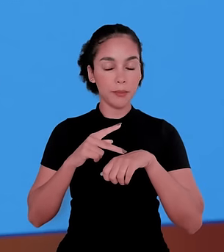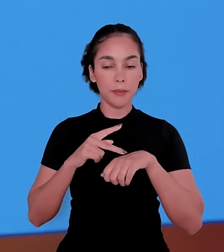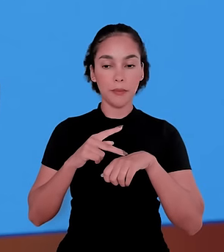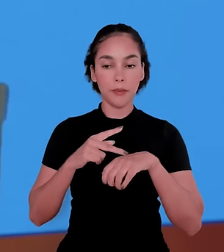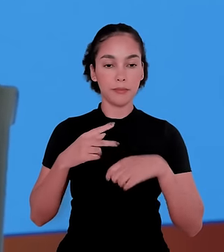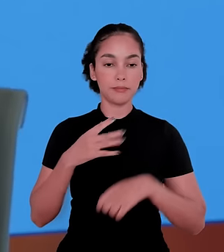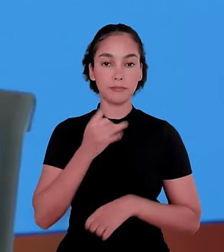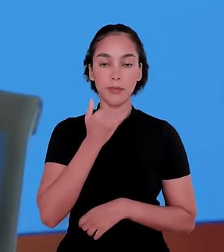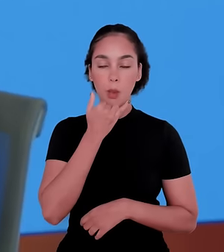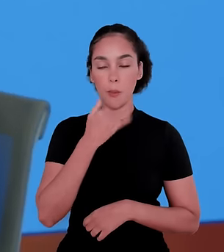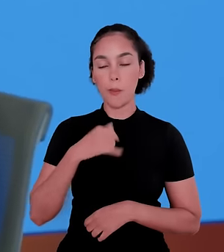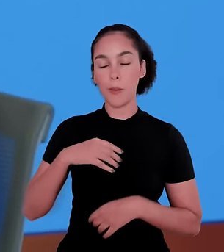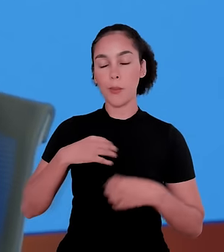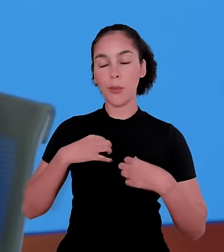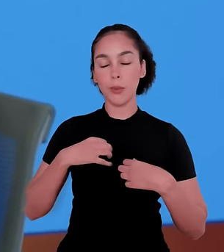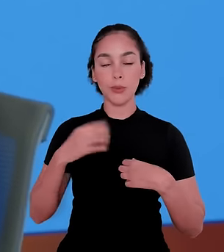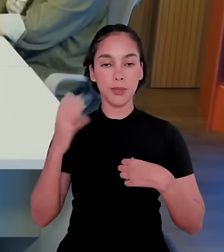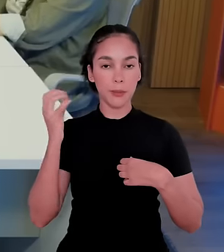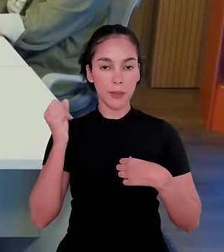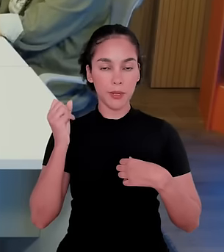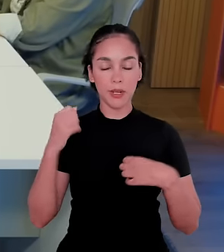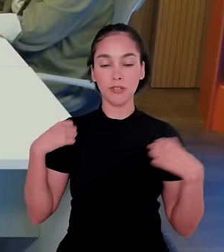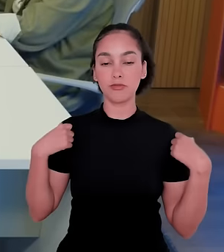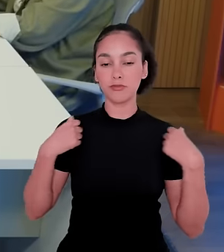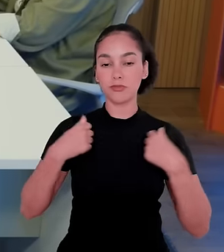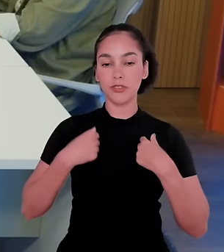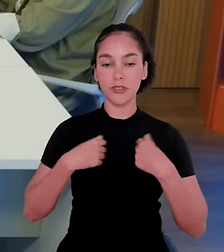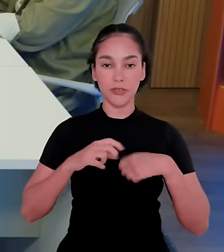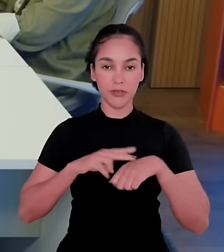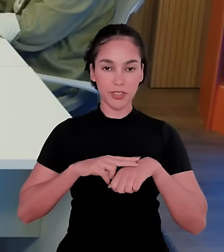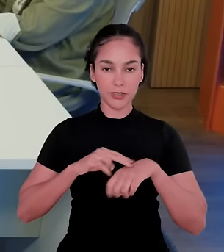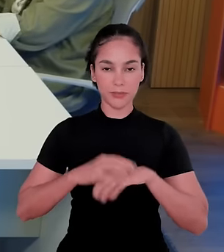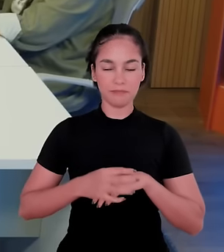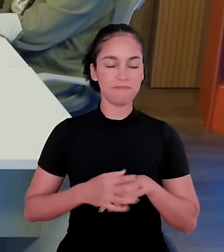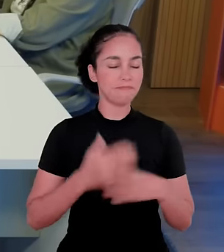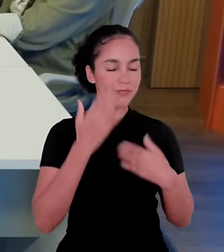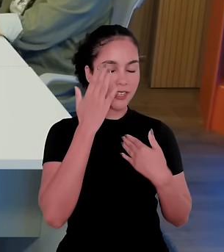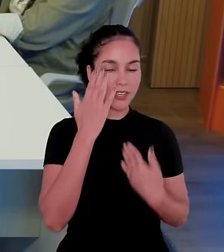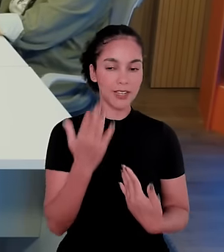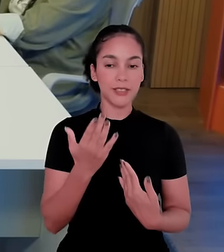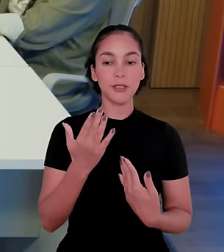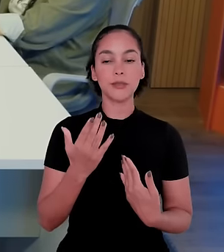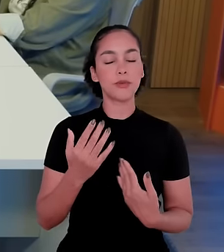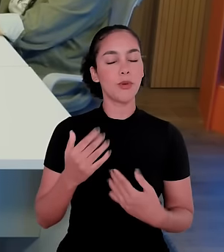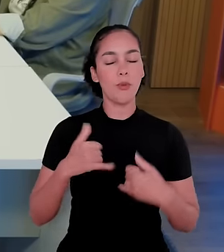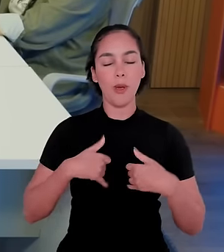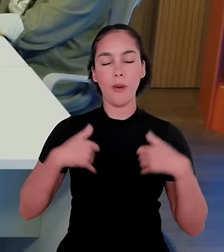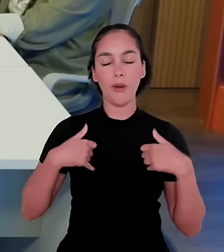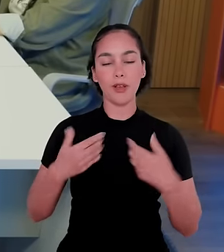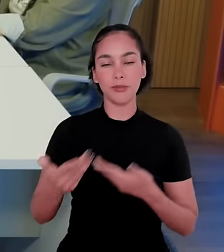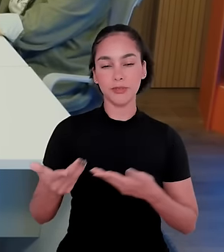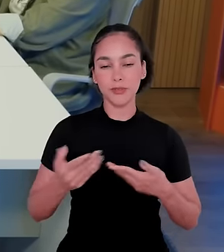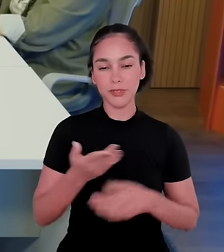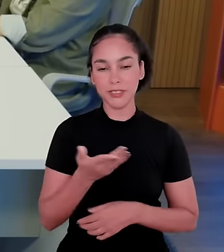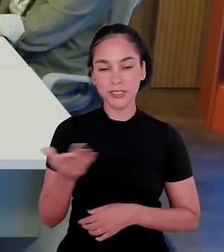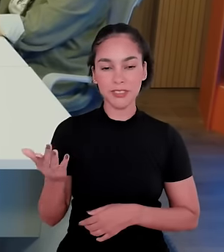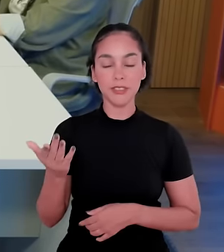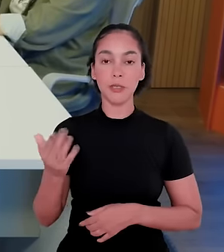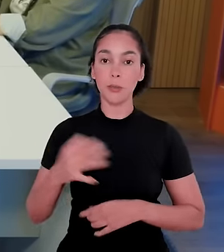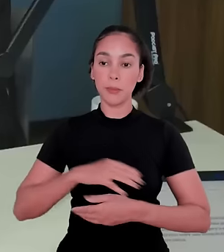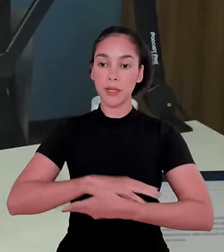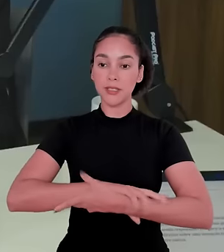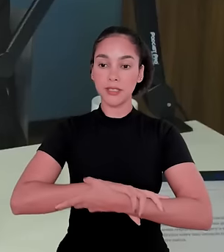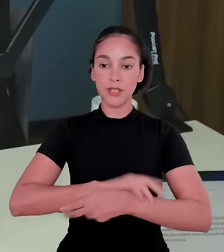Verde obrigada então mais uma vez obrigada aí por ter É uma honra receber vocês eu espero que essa parceria aí vem em outros